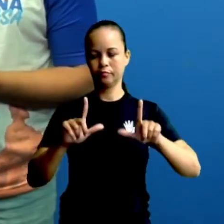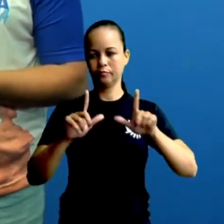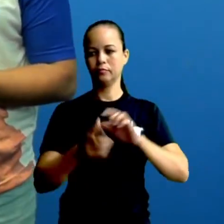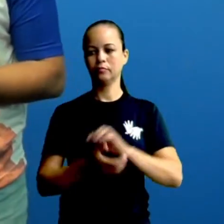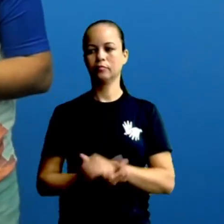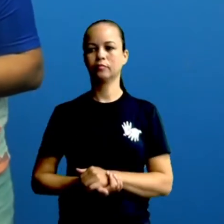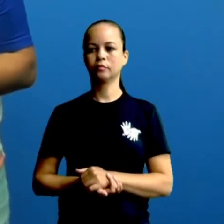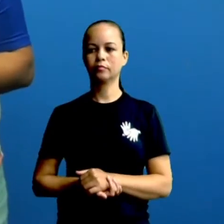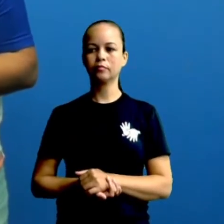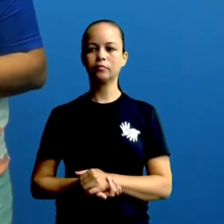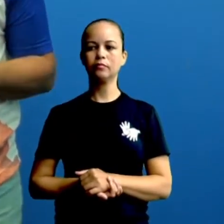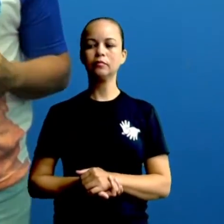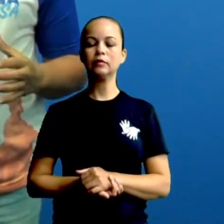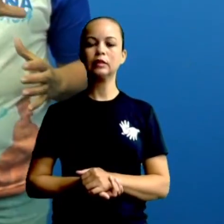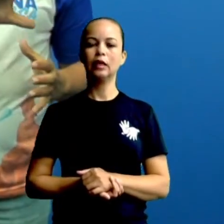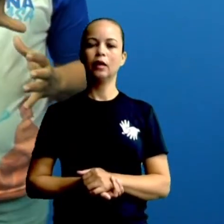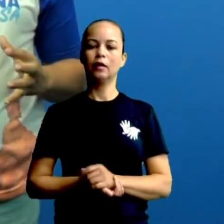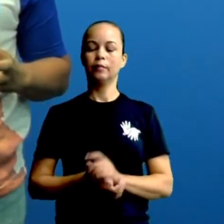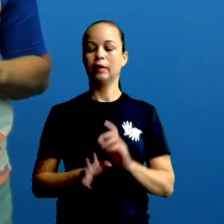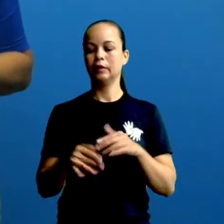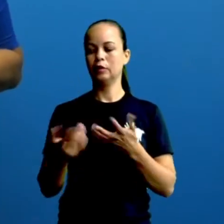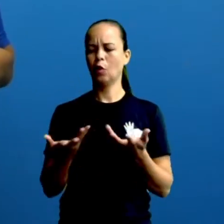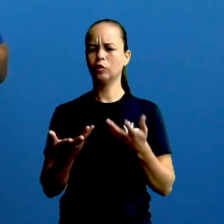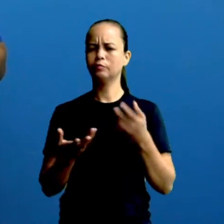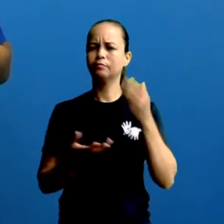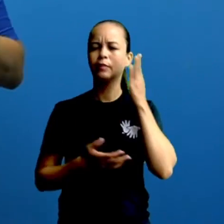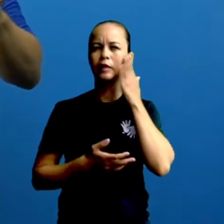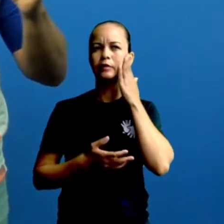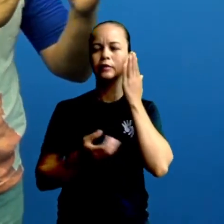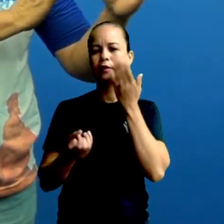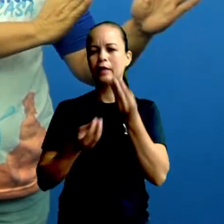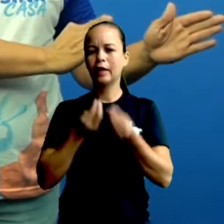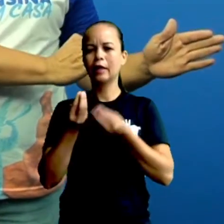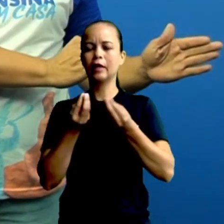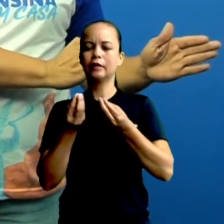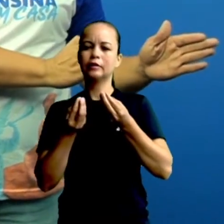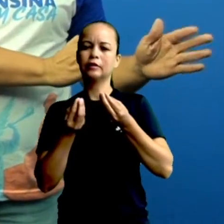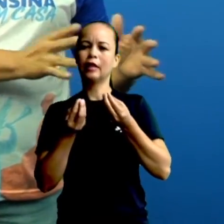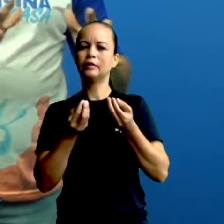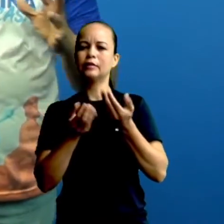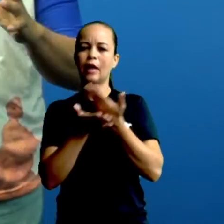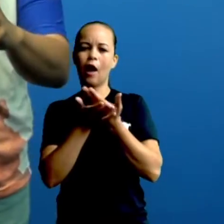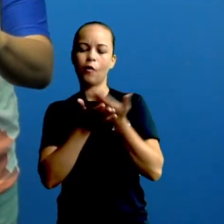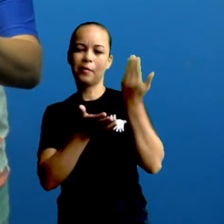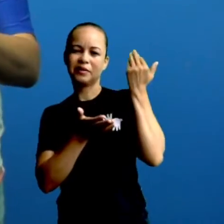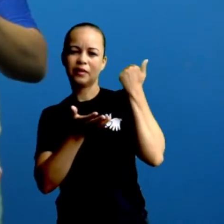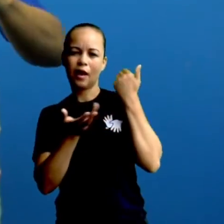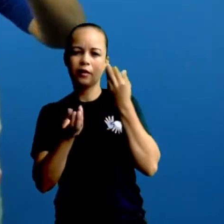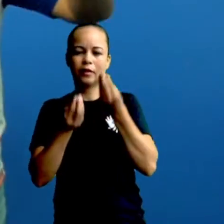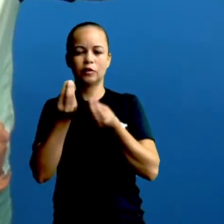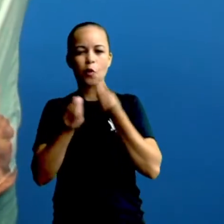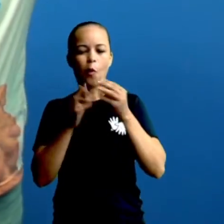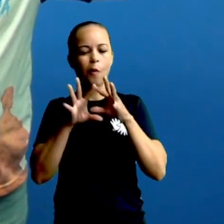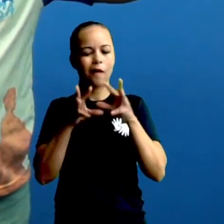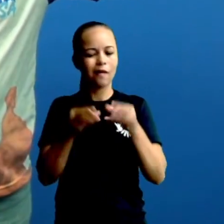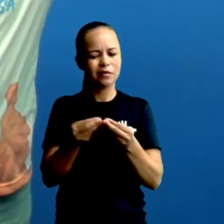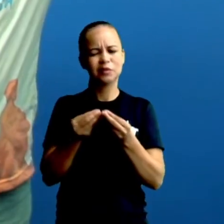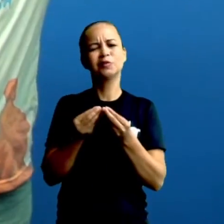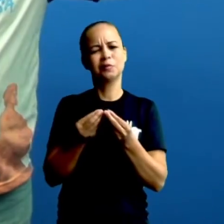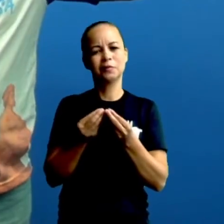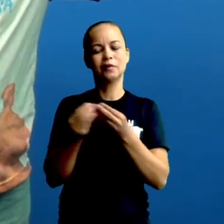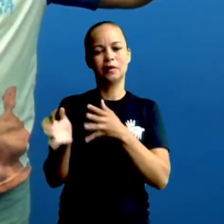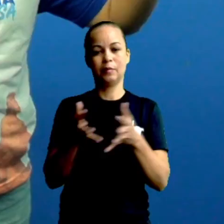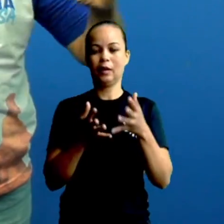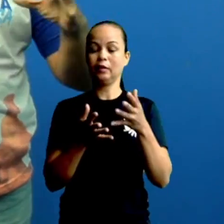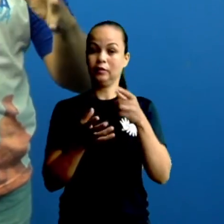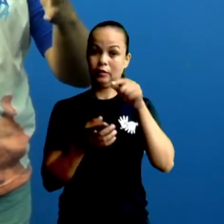slide, para que a gente possa fazer aquele levantamento evolutivo que a gente já fez nas últimas aulas. Se você quiser, é só ir nas outras